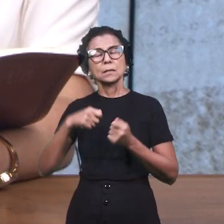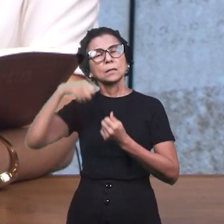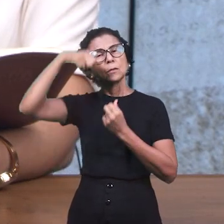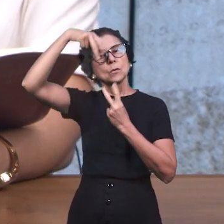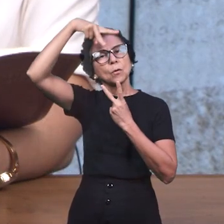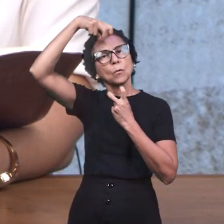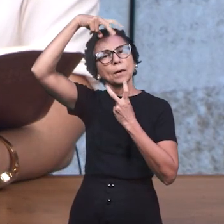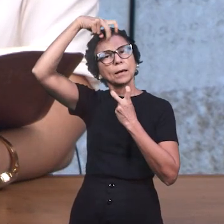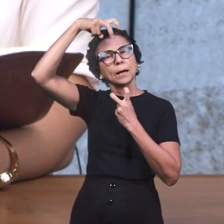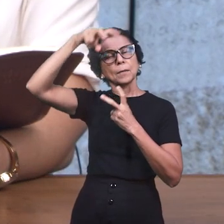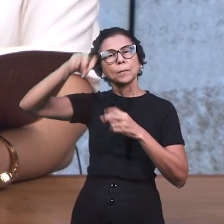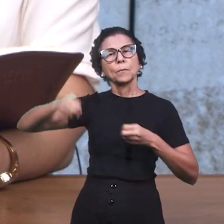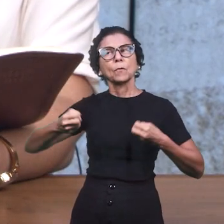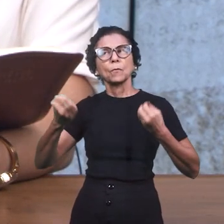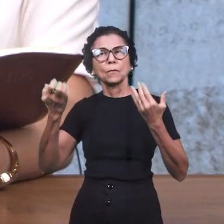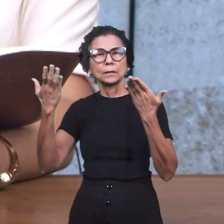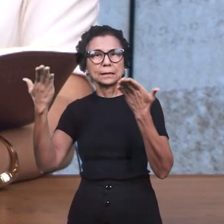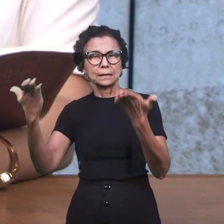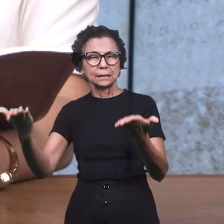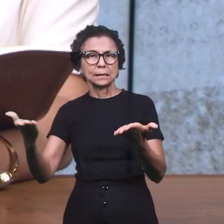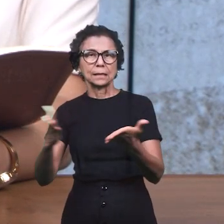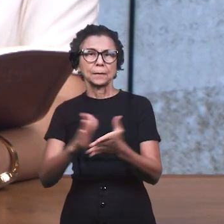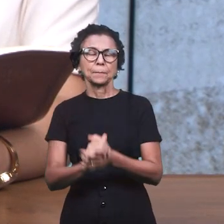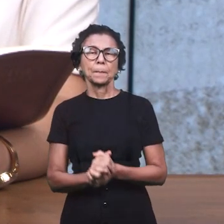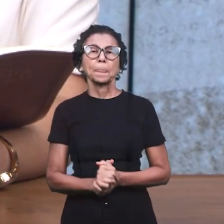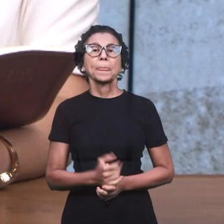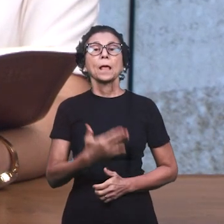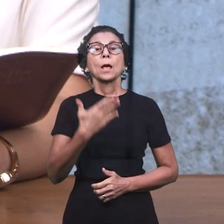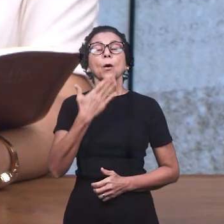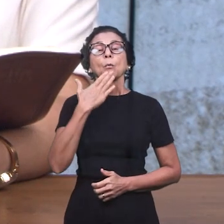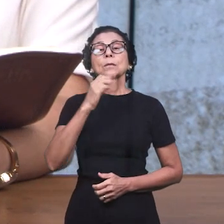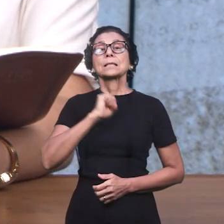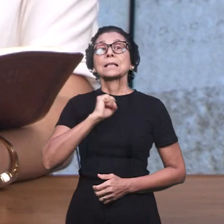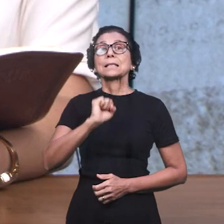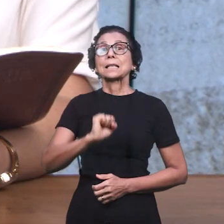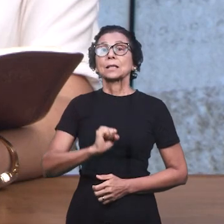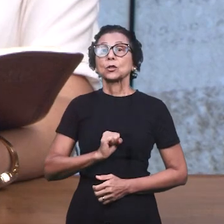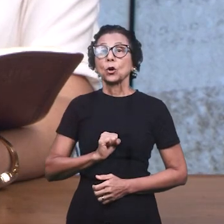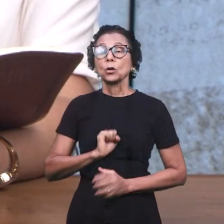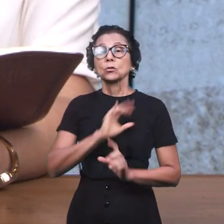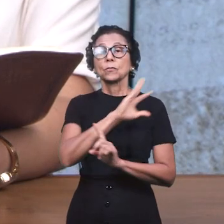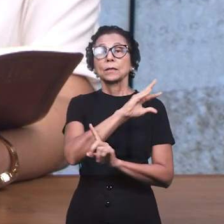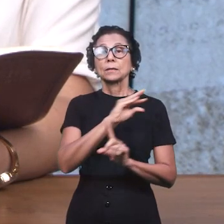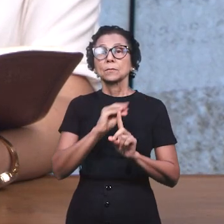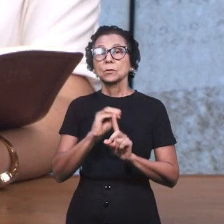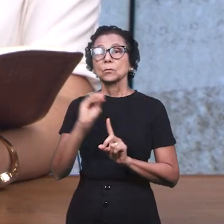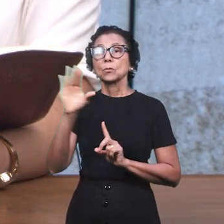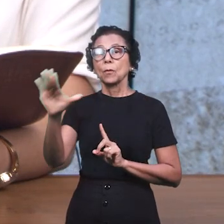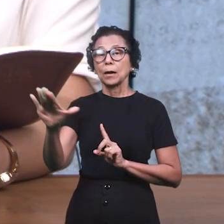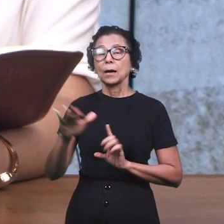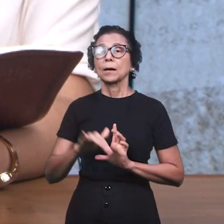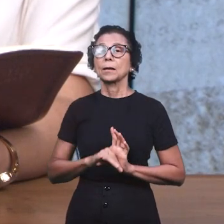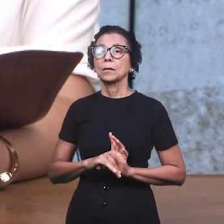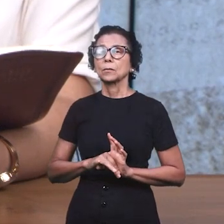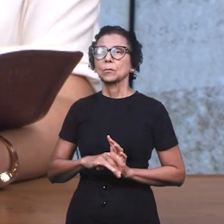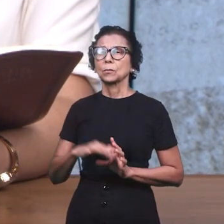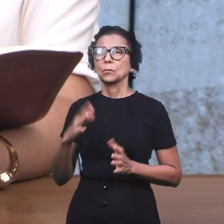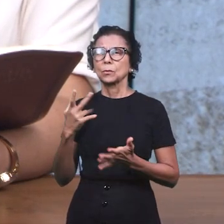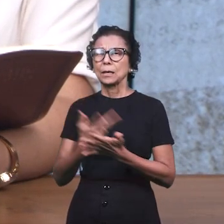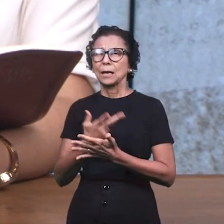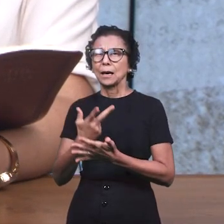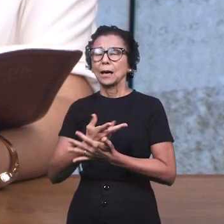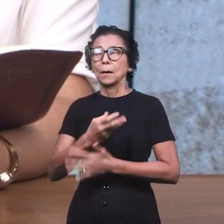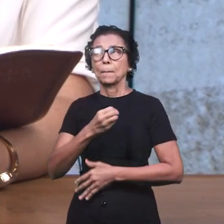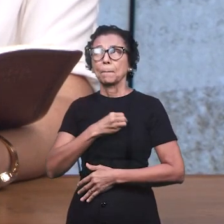o sacerdote fará expiação pela alma pecante, quando pecar por erro perante o Senhor,